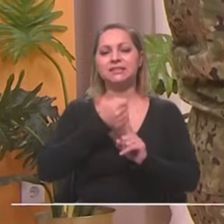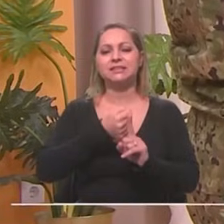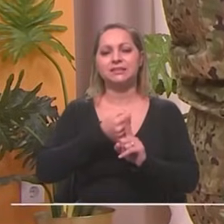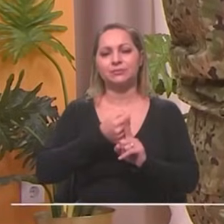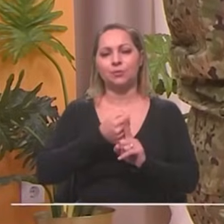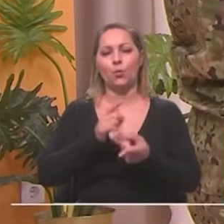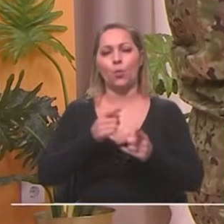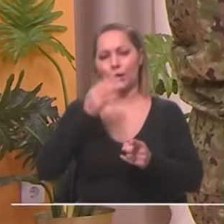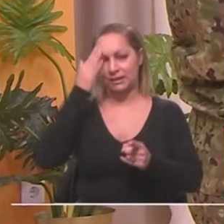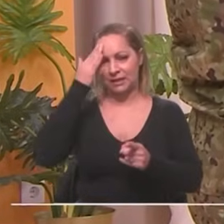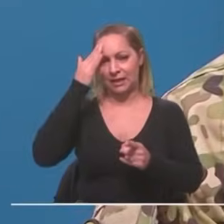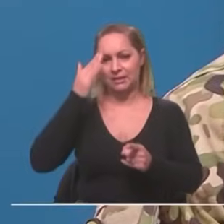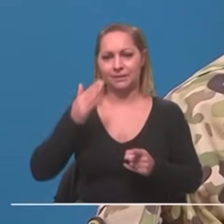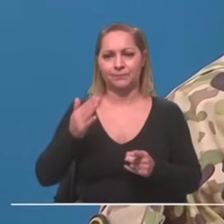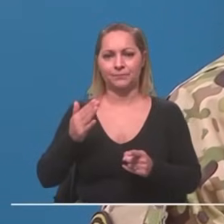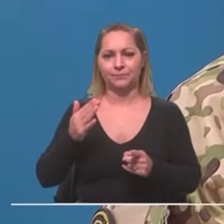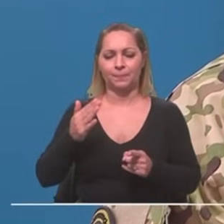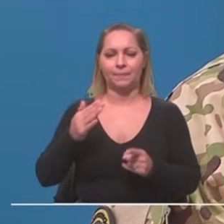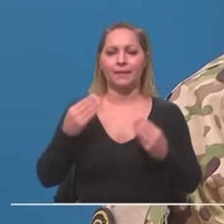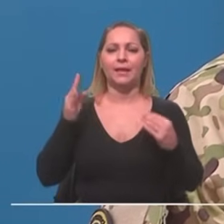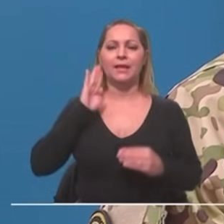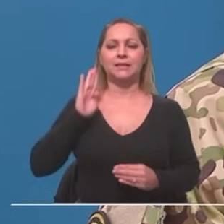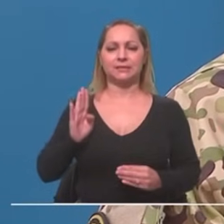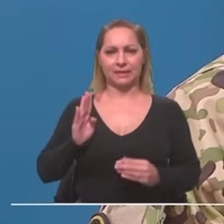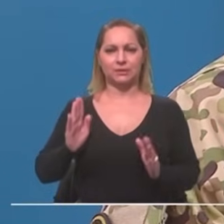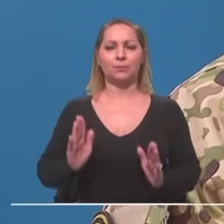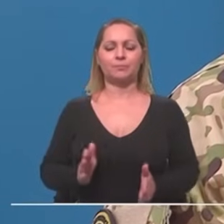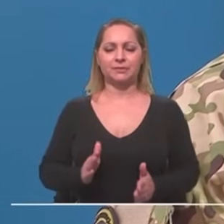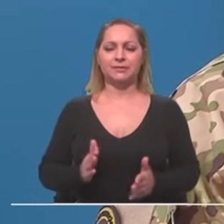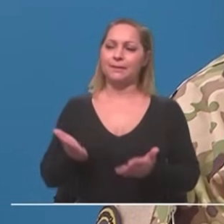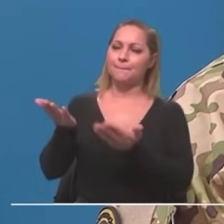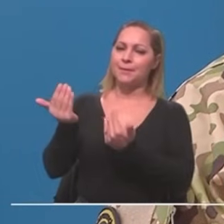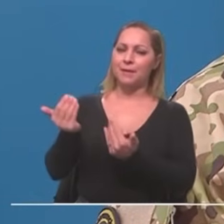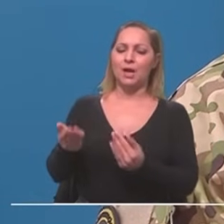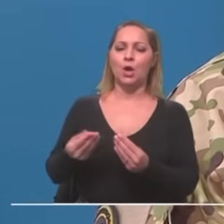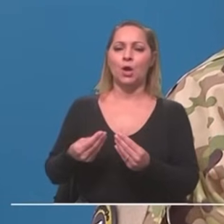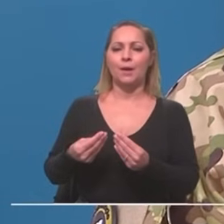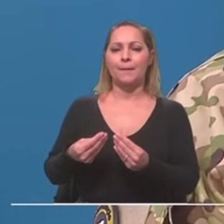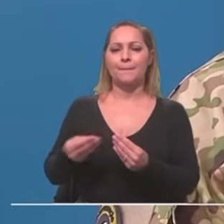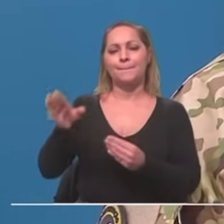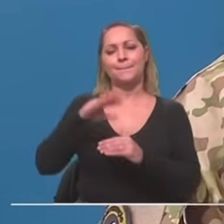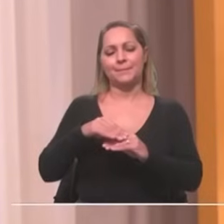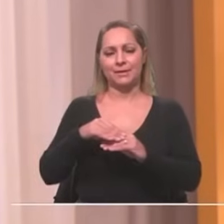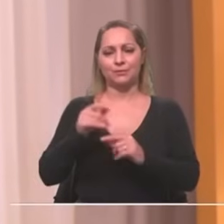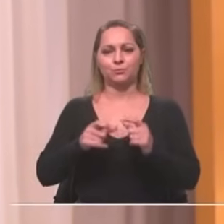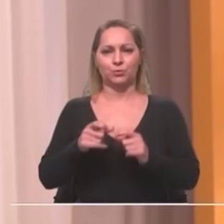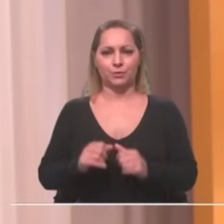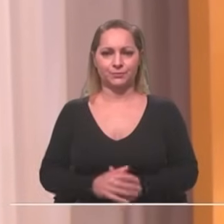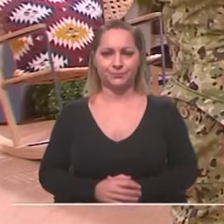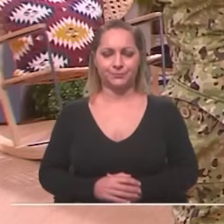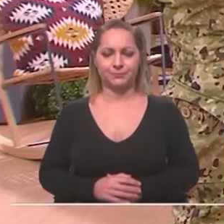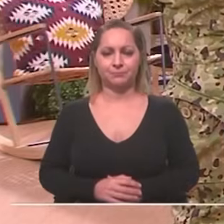acha que ainda o Exército precisa para atrair novos membros?